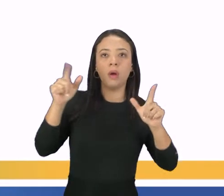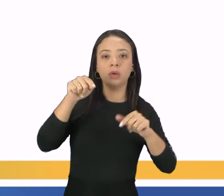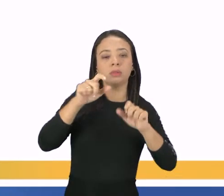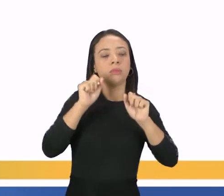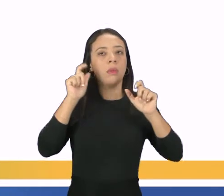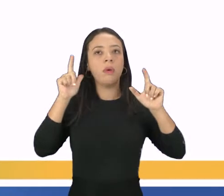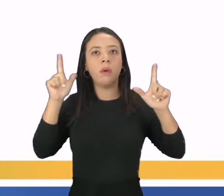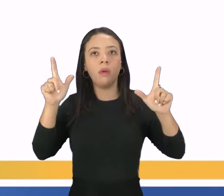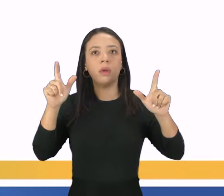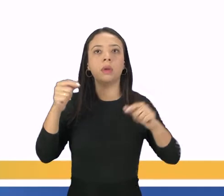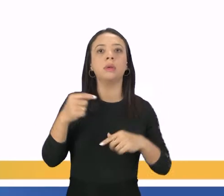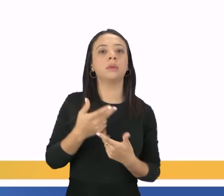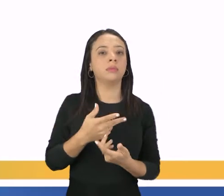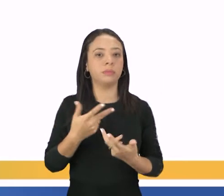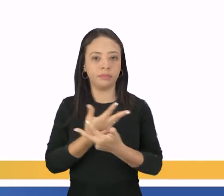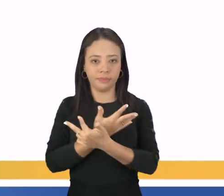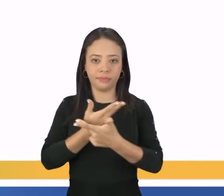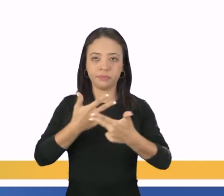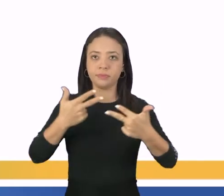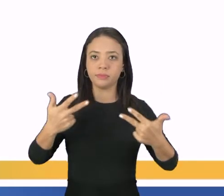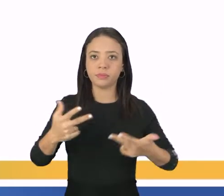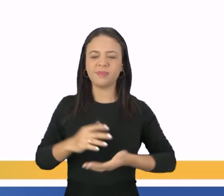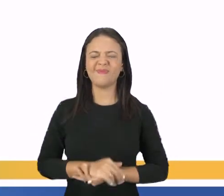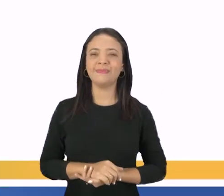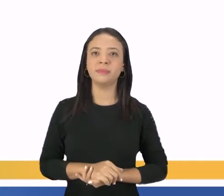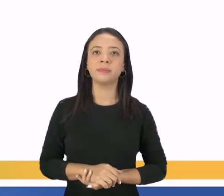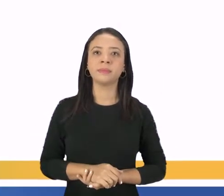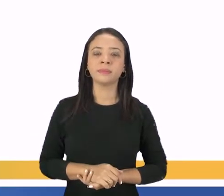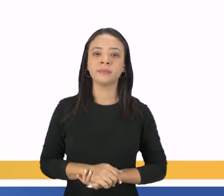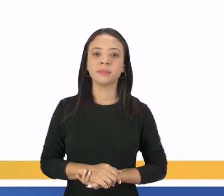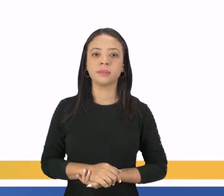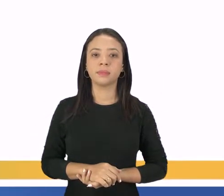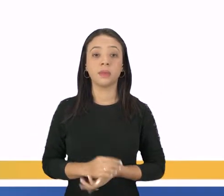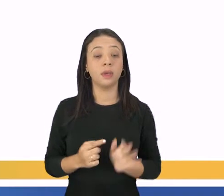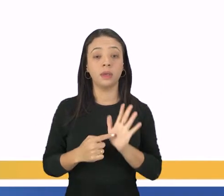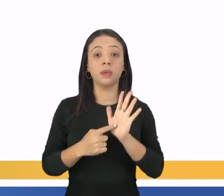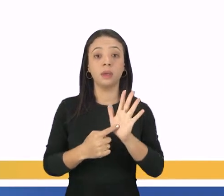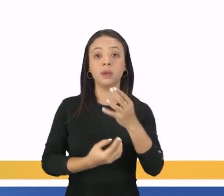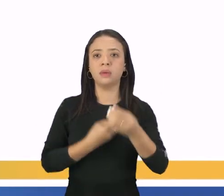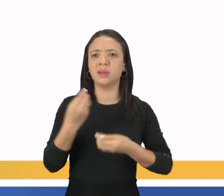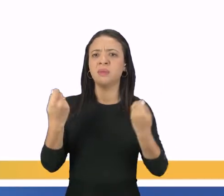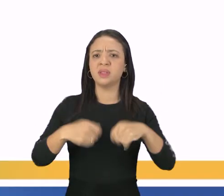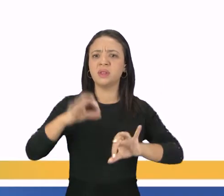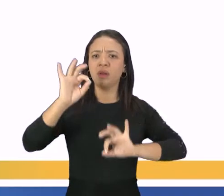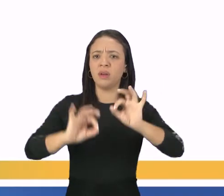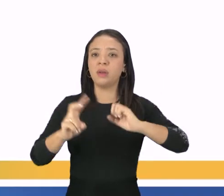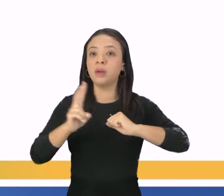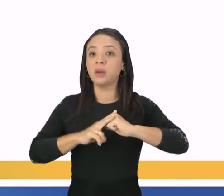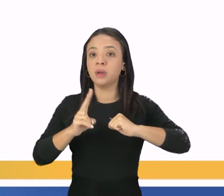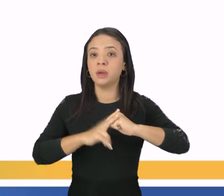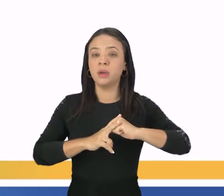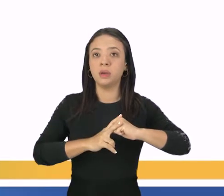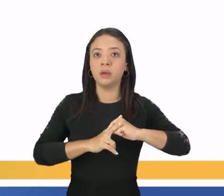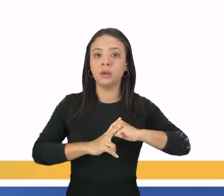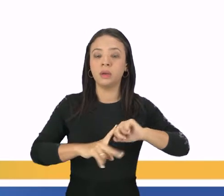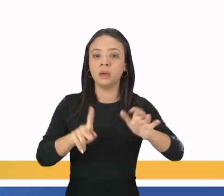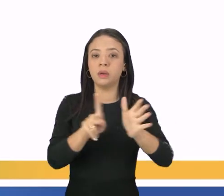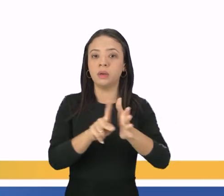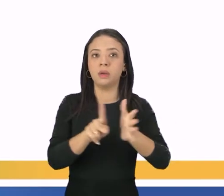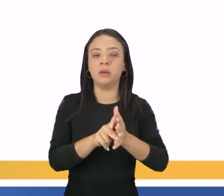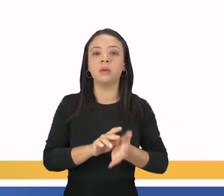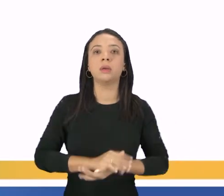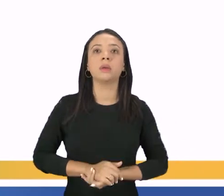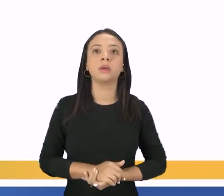nos despertamos, os despertais e se desperta. Só para mostrar aí como é que se conjuga o verbo, tá? Nas suas pessoas